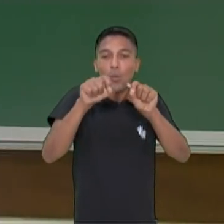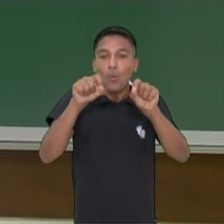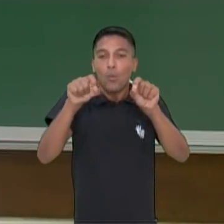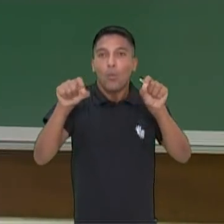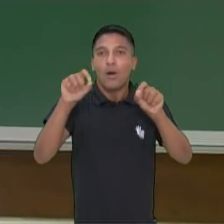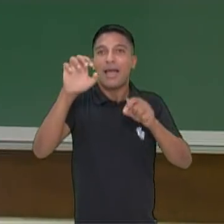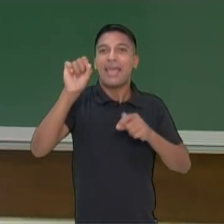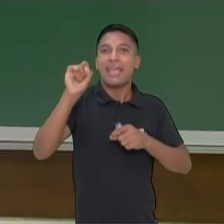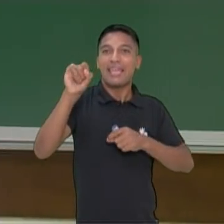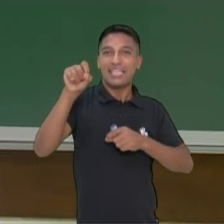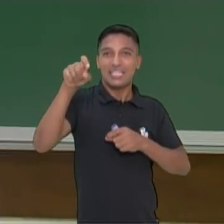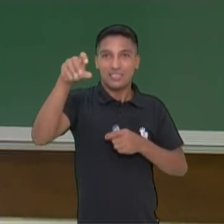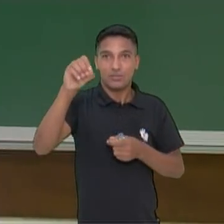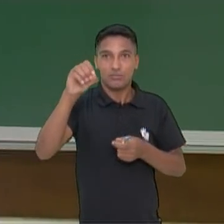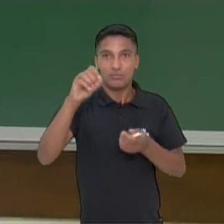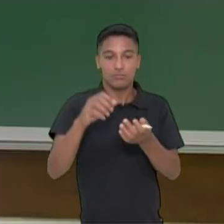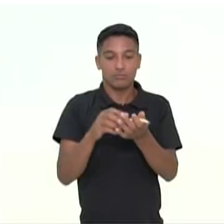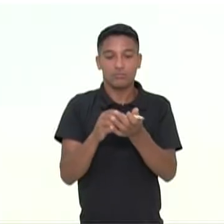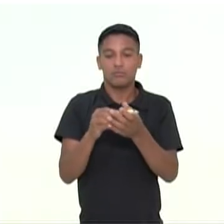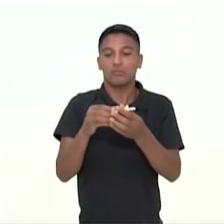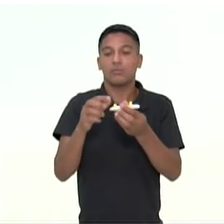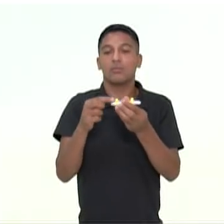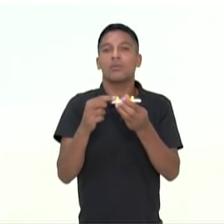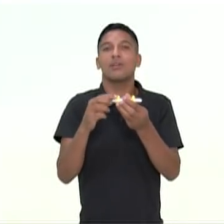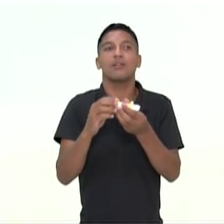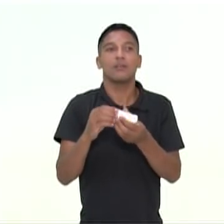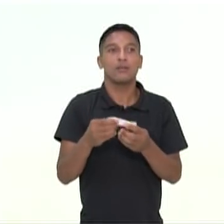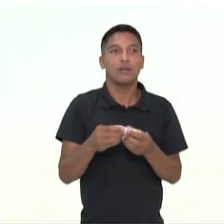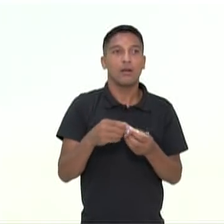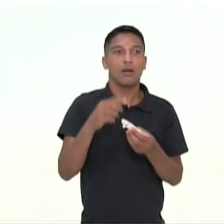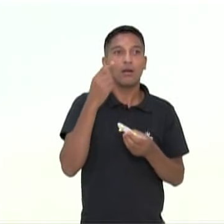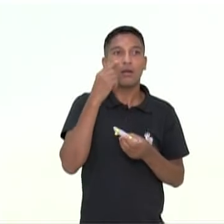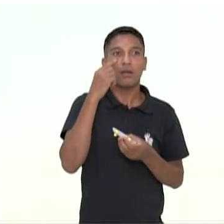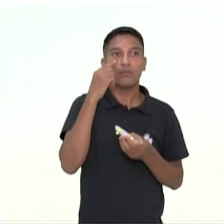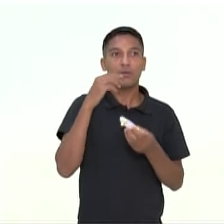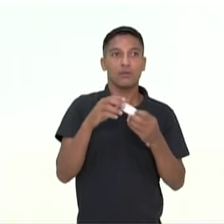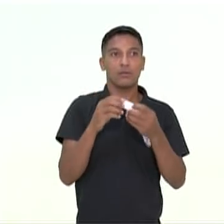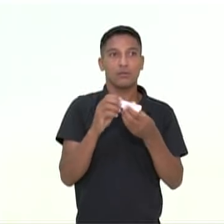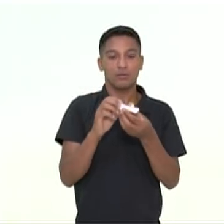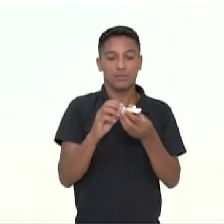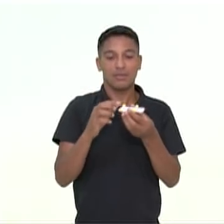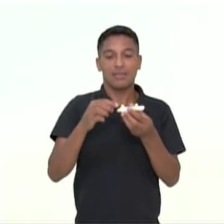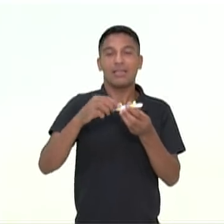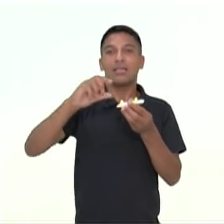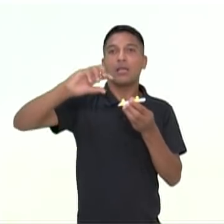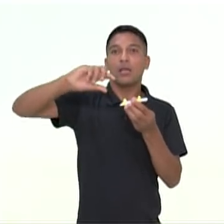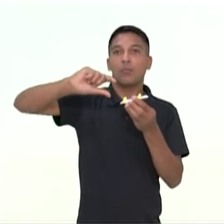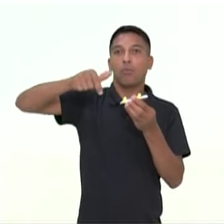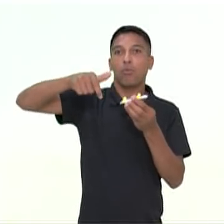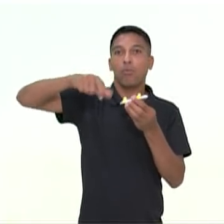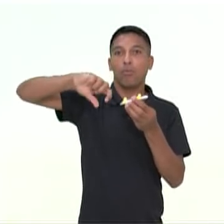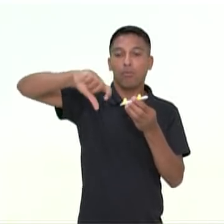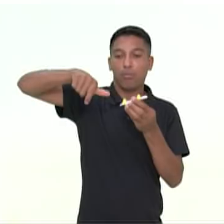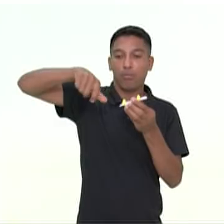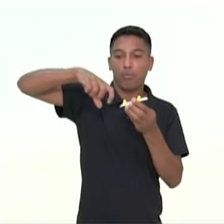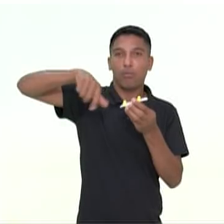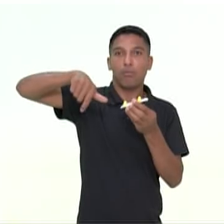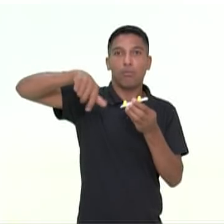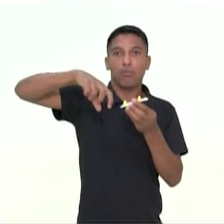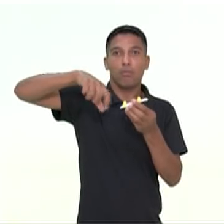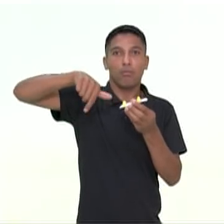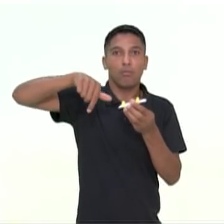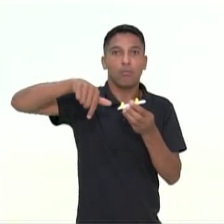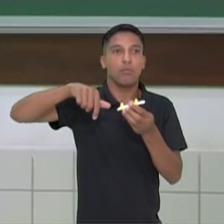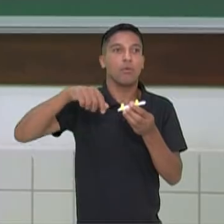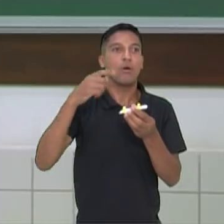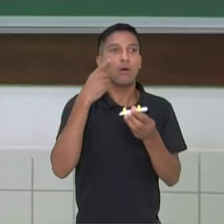rodas. Lembrando que o truck é o que dá aquele movimento do shape de um lado para